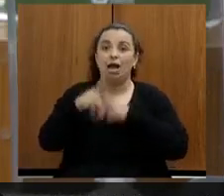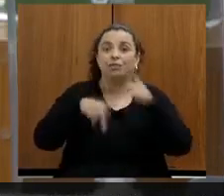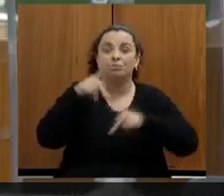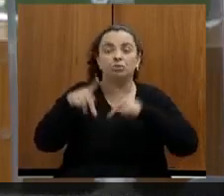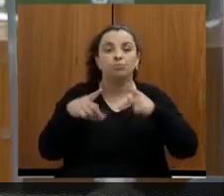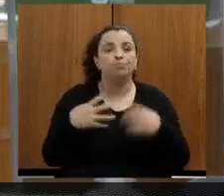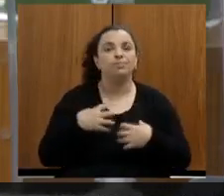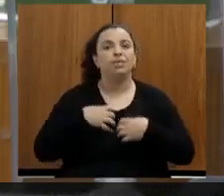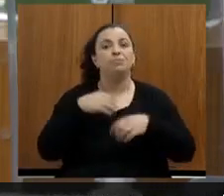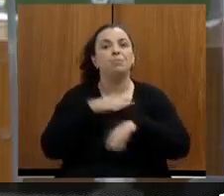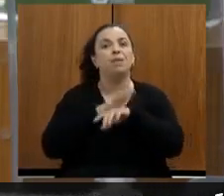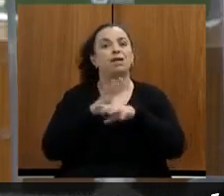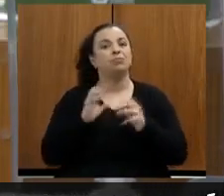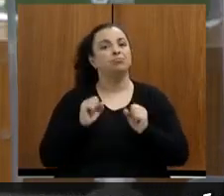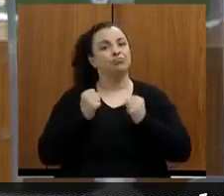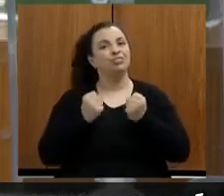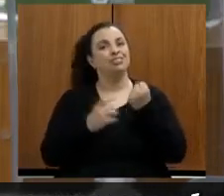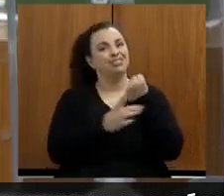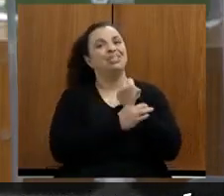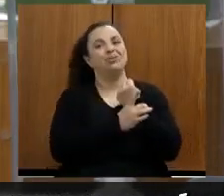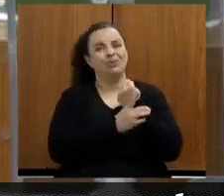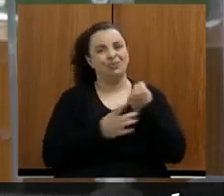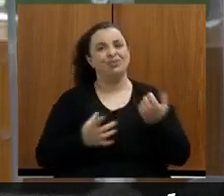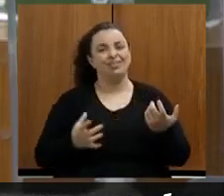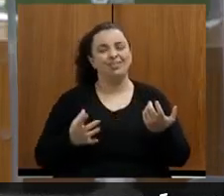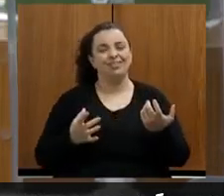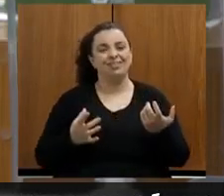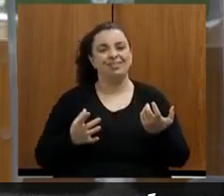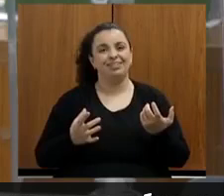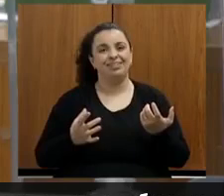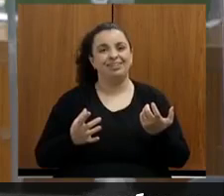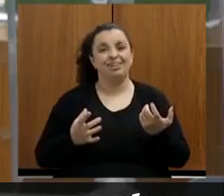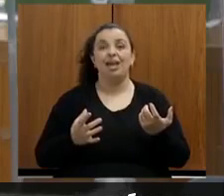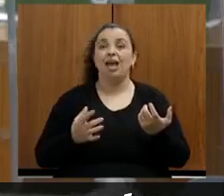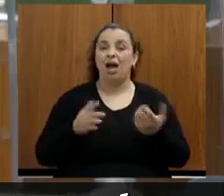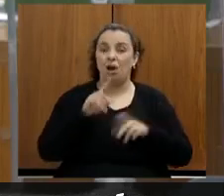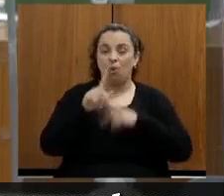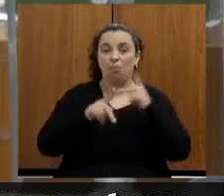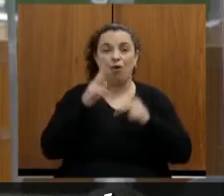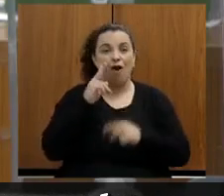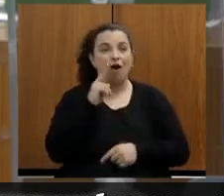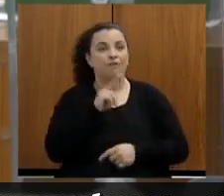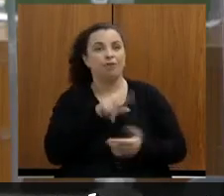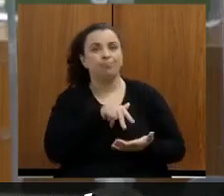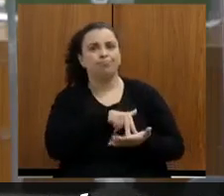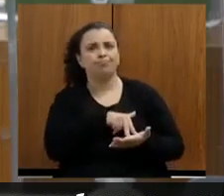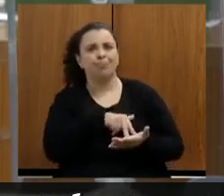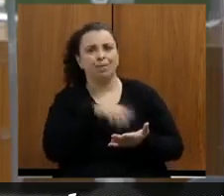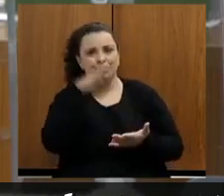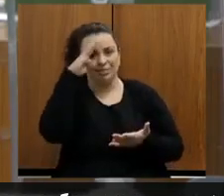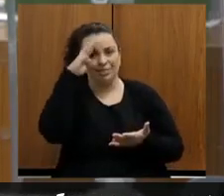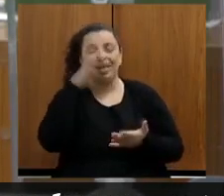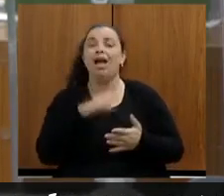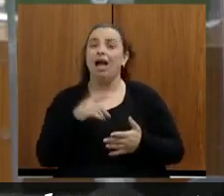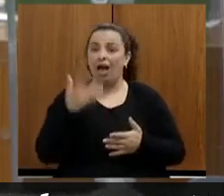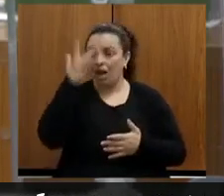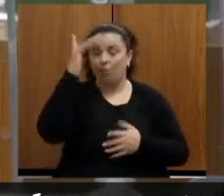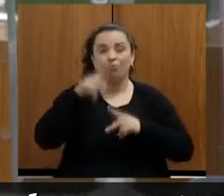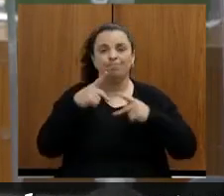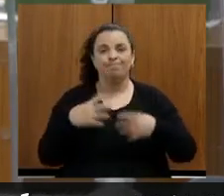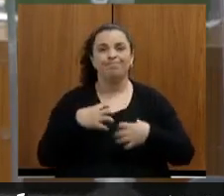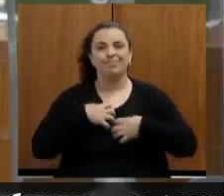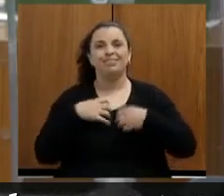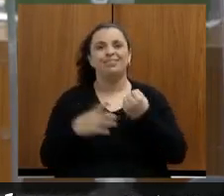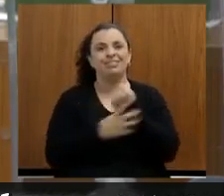presença da polícia militar trás basta a presença a população já sente segura o povo já sente seguro e